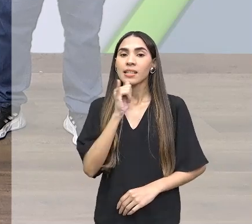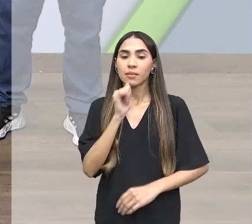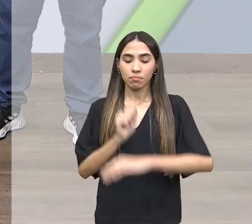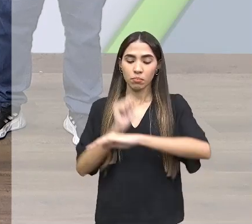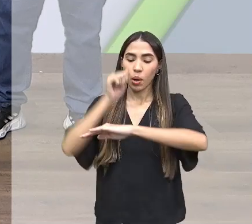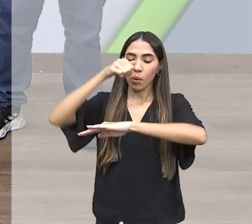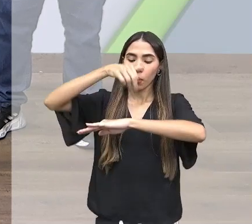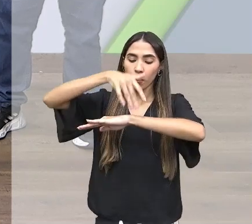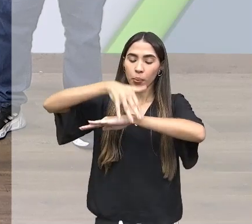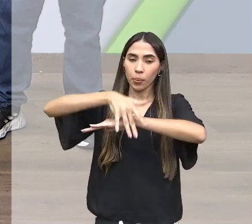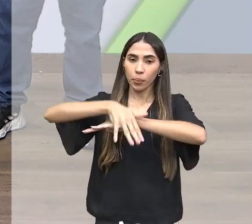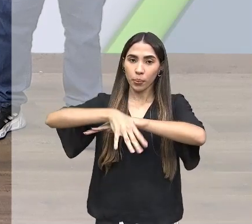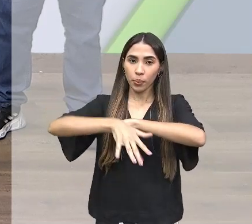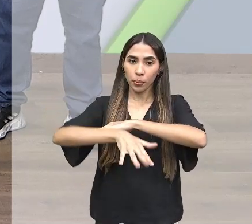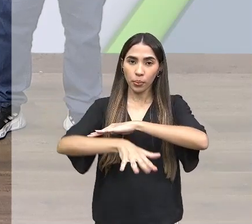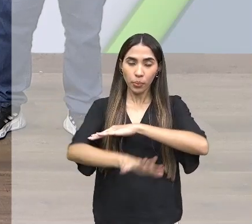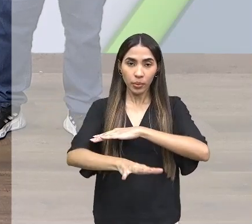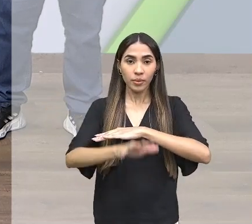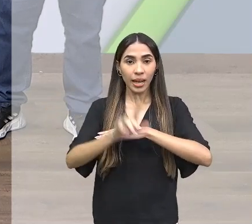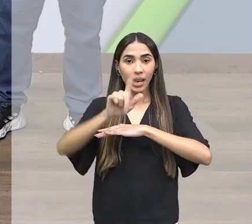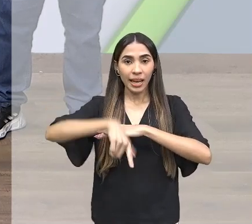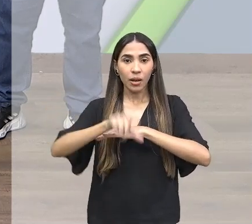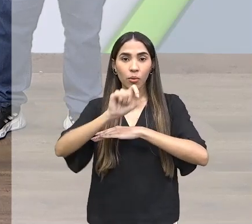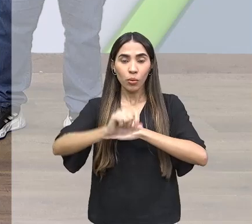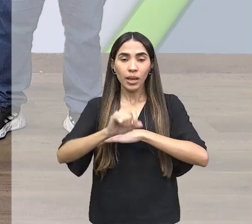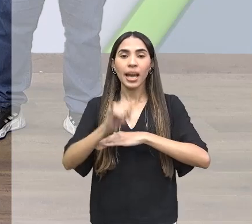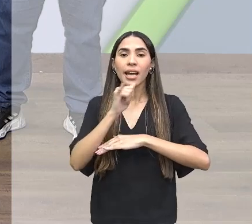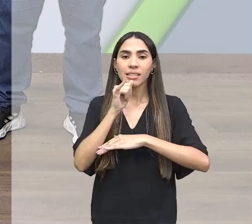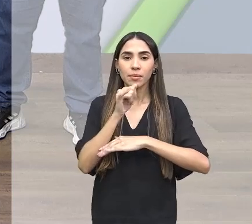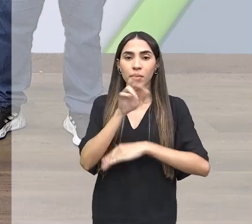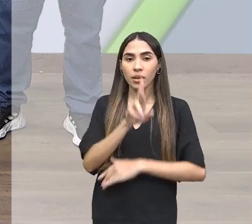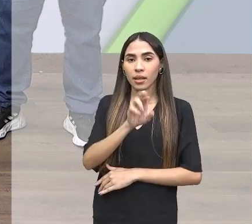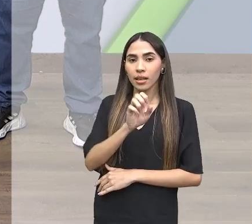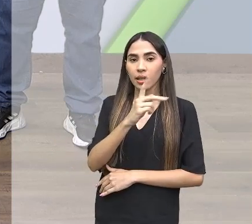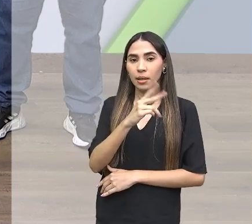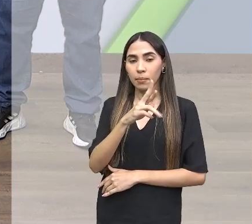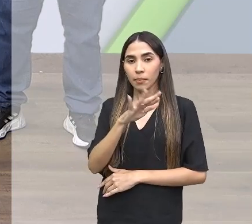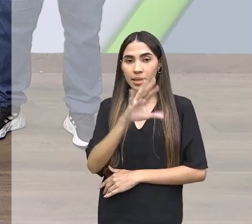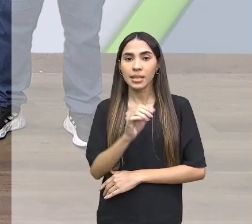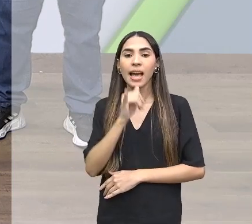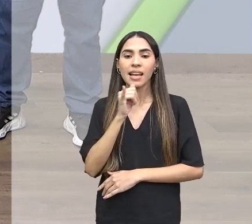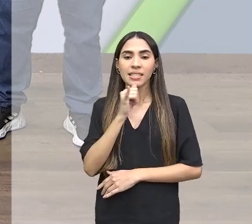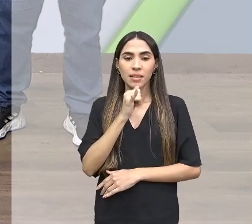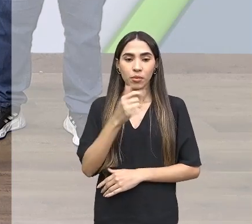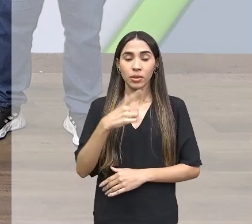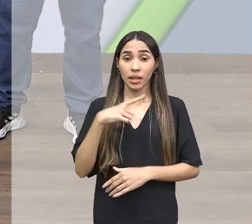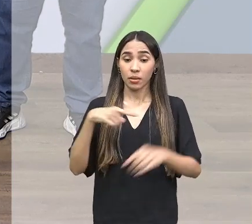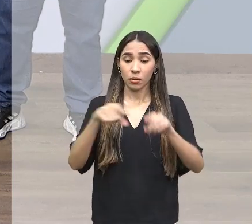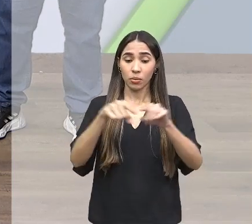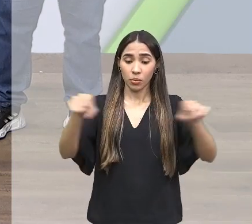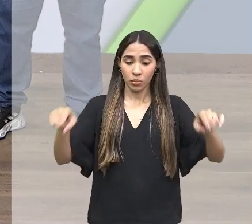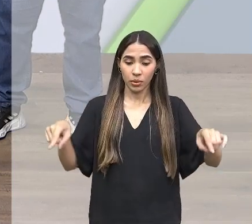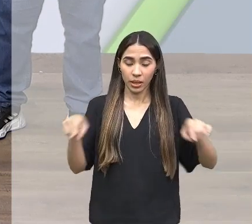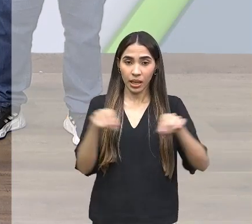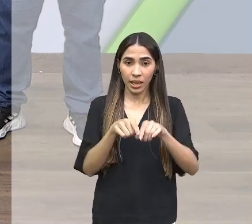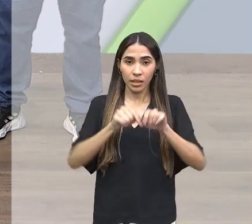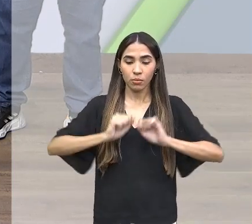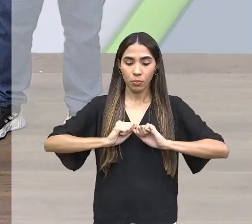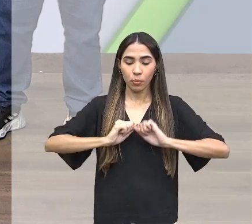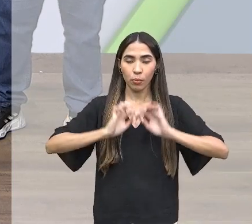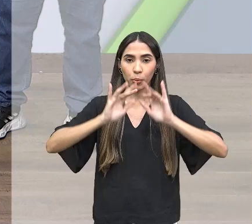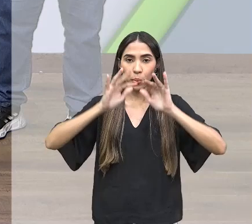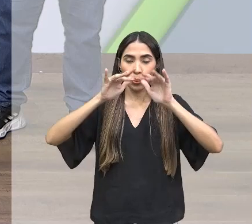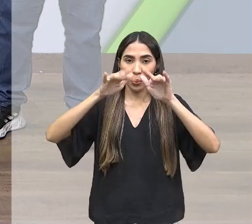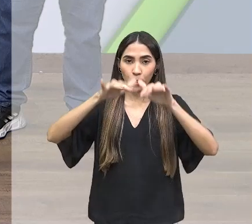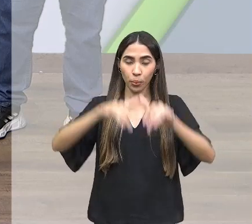escoando em uma direção e ela é represada. Nessa área de represa, veja só, o terreno ele vai ser alagado ali no